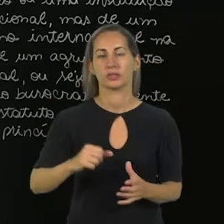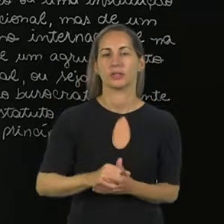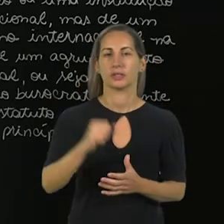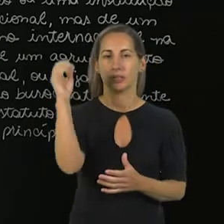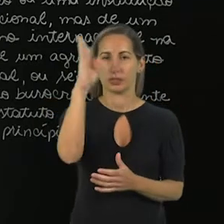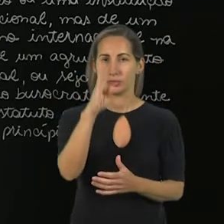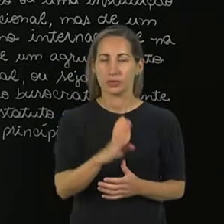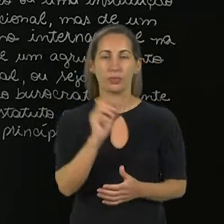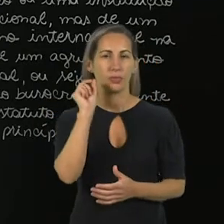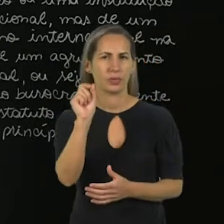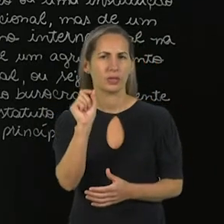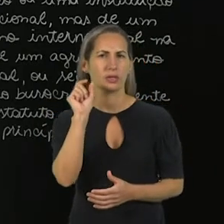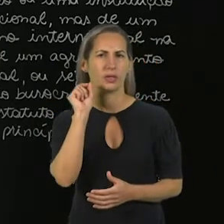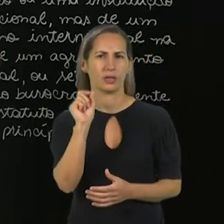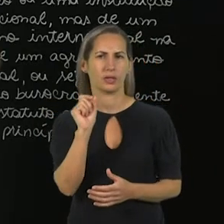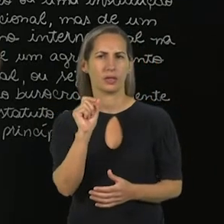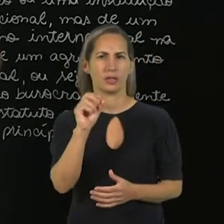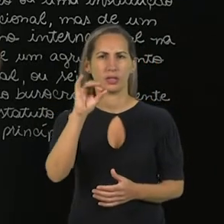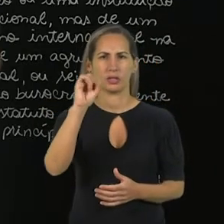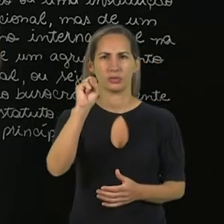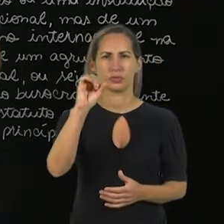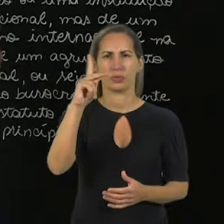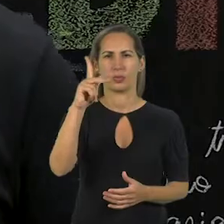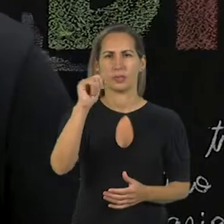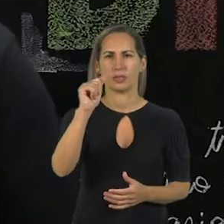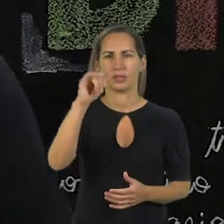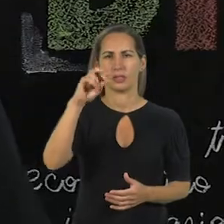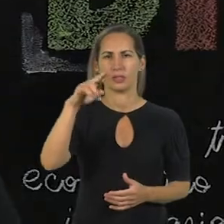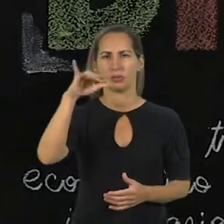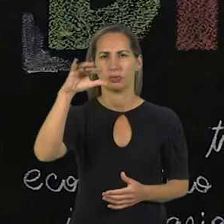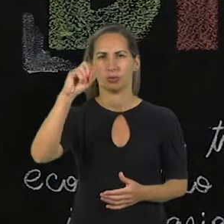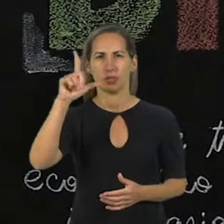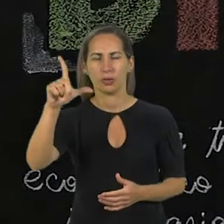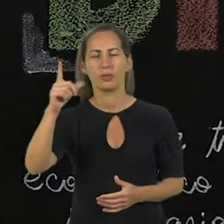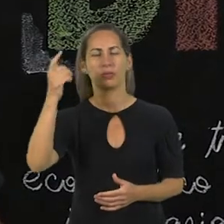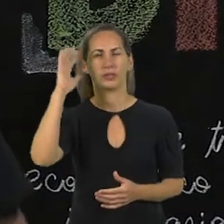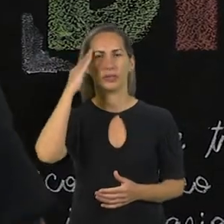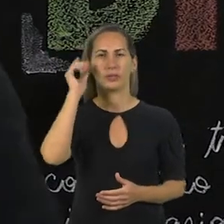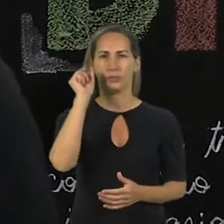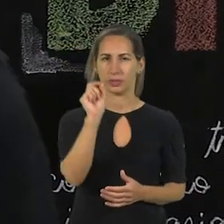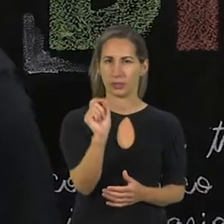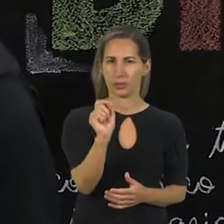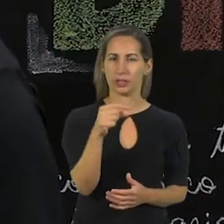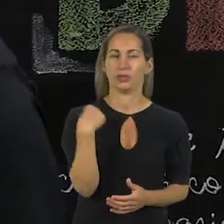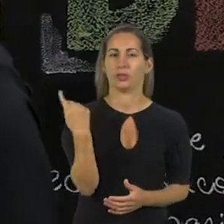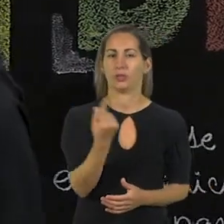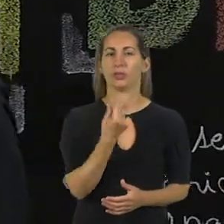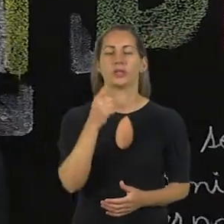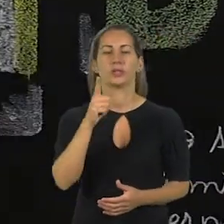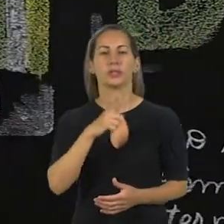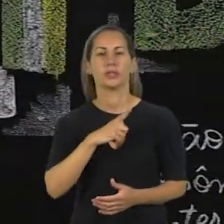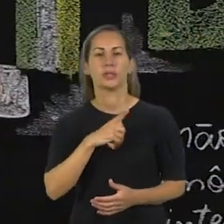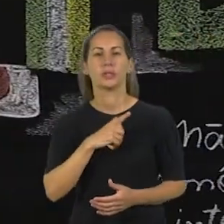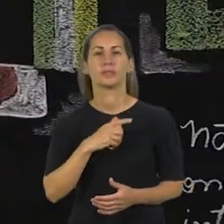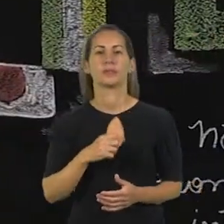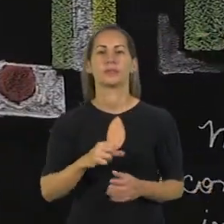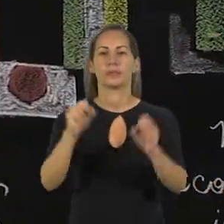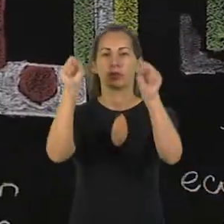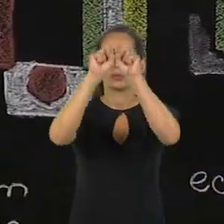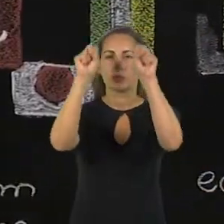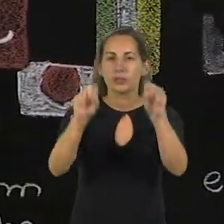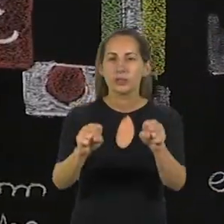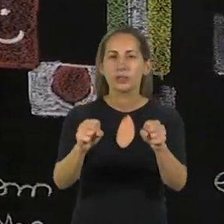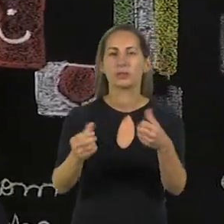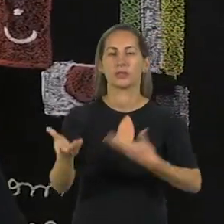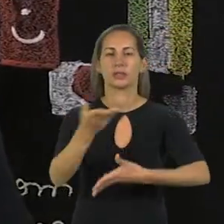supranacionais. Afinal, o que são organismos supranacionais? Se levarmos em consideração, nós temos o sistema